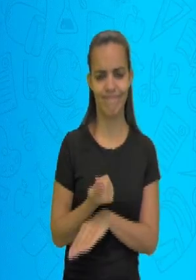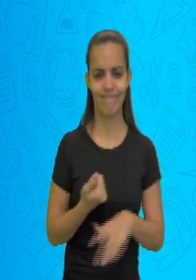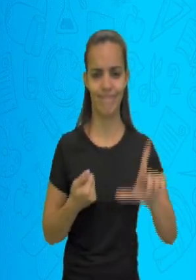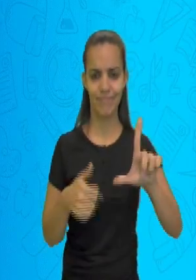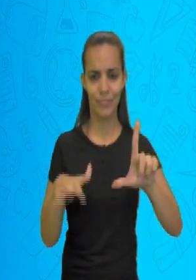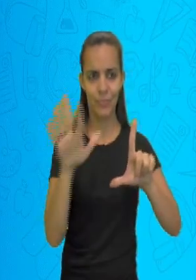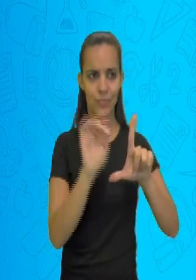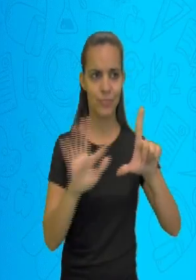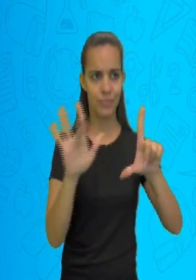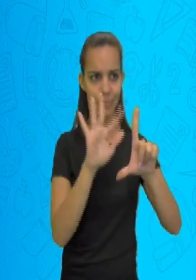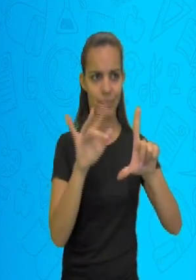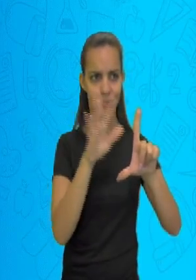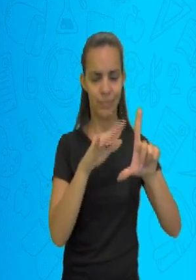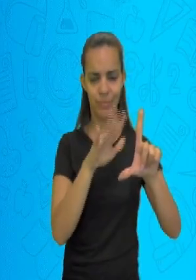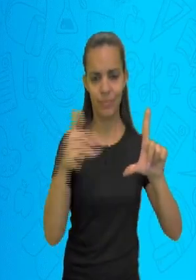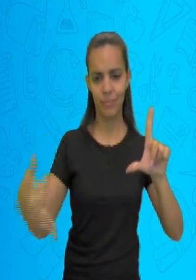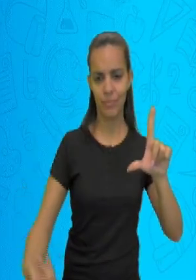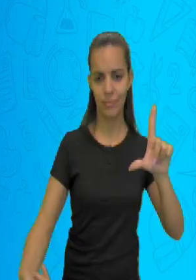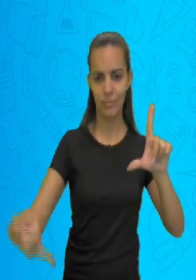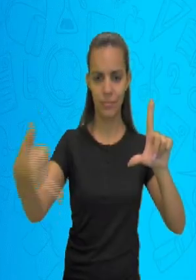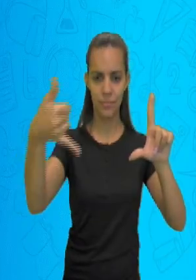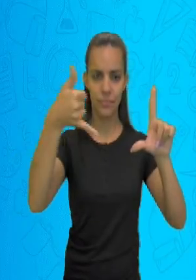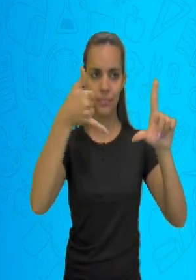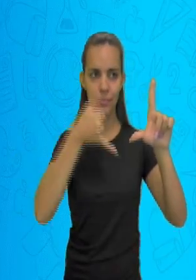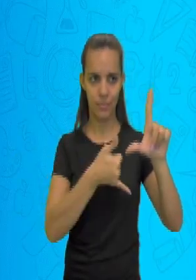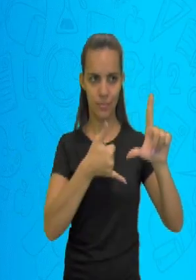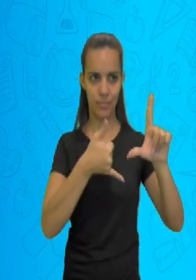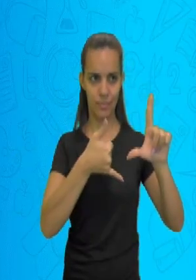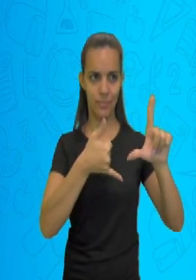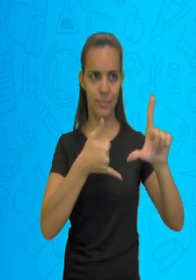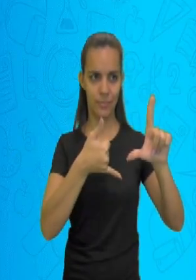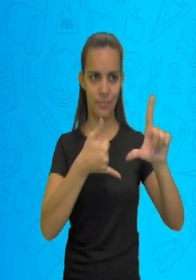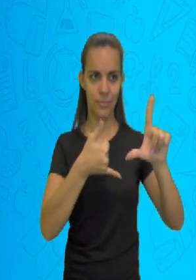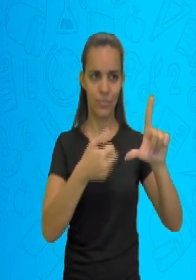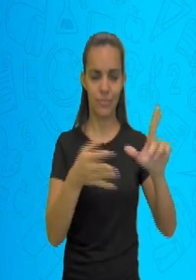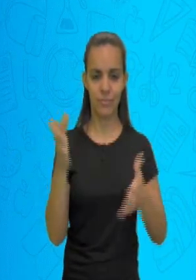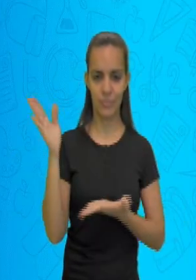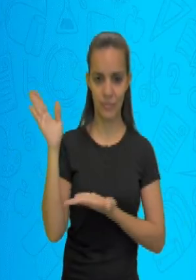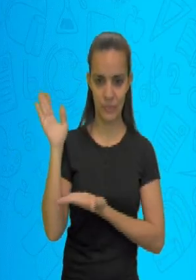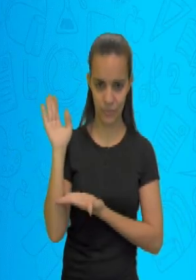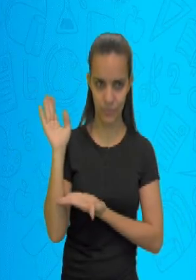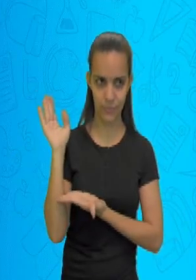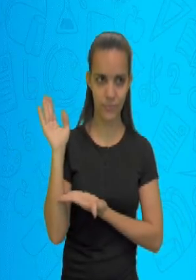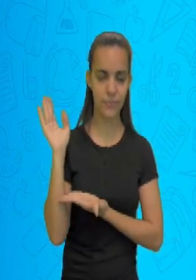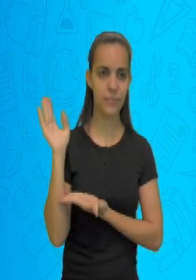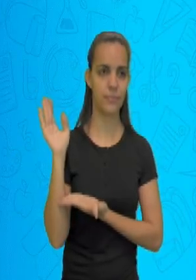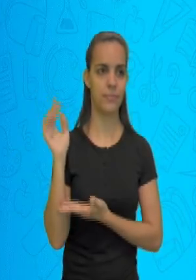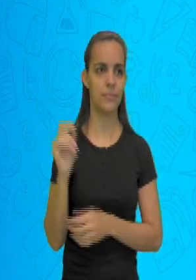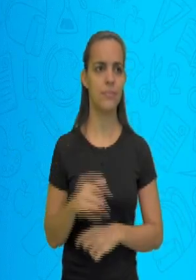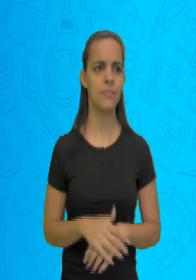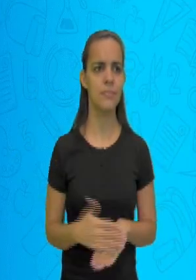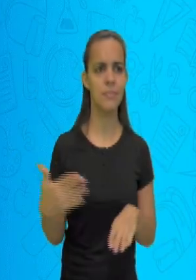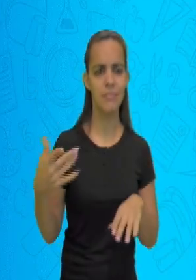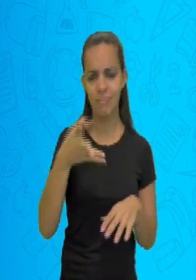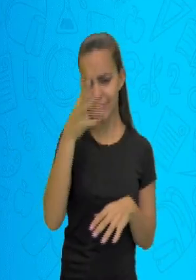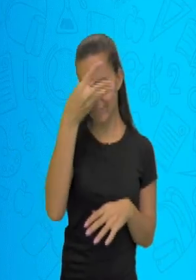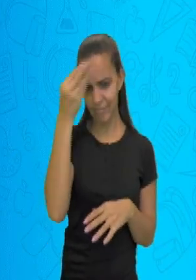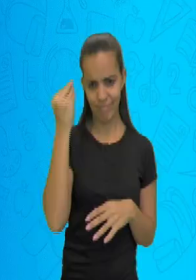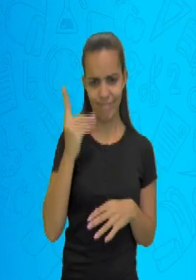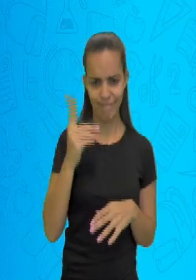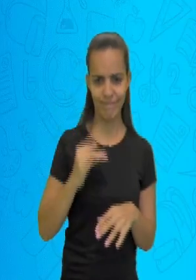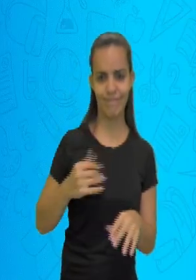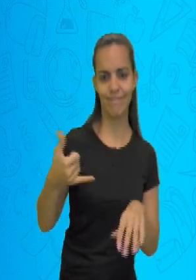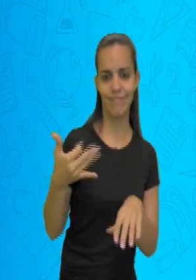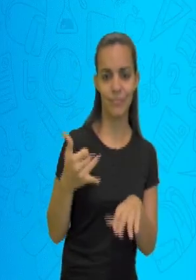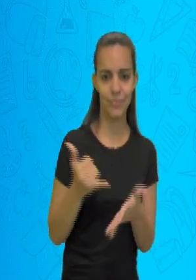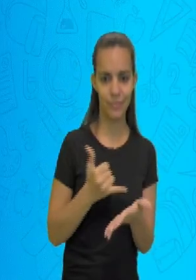plataforma SMED-GV, basta apontar a câmera do seu celular para a imagem que aparece no canto da tela. E se inscreva no nosso